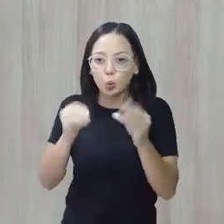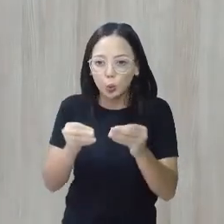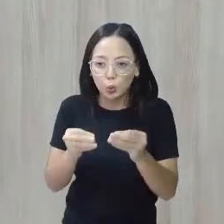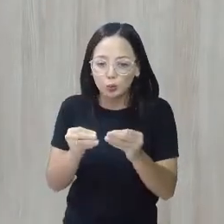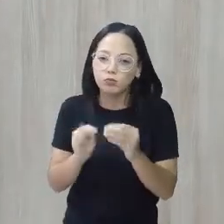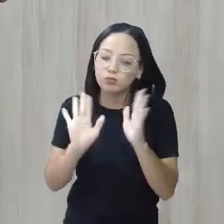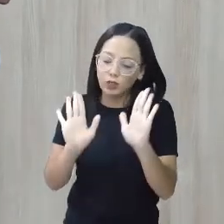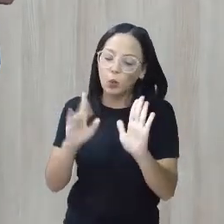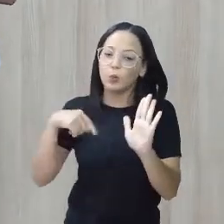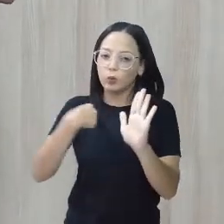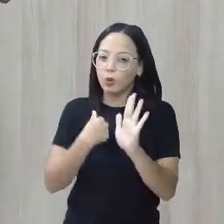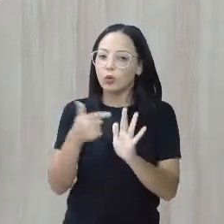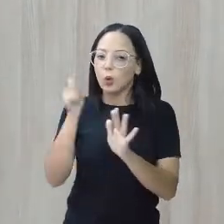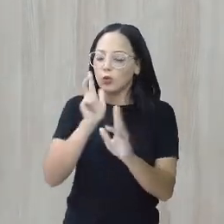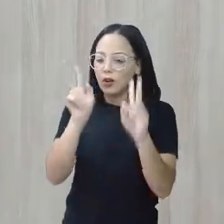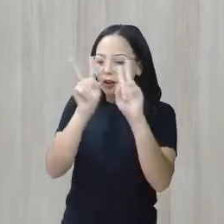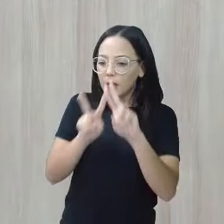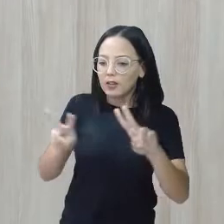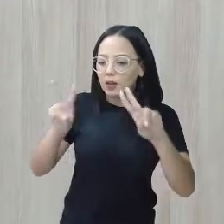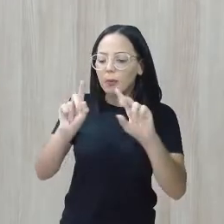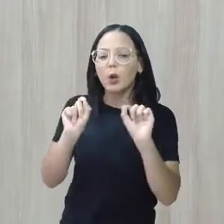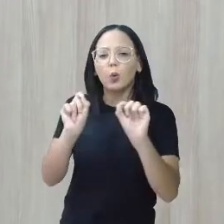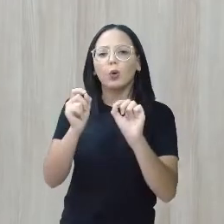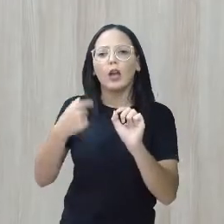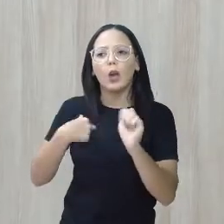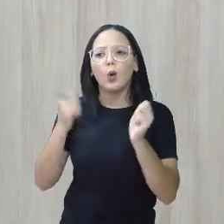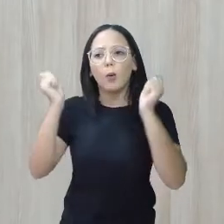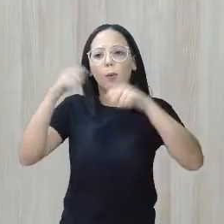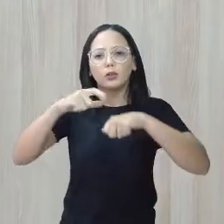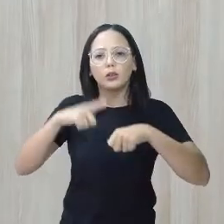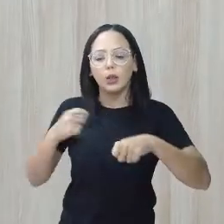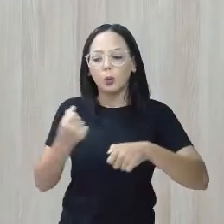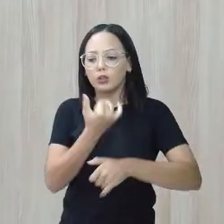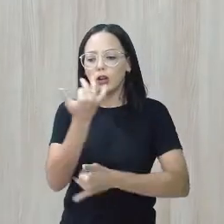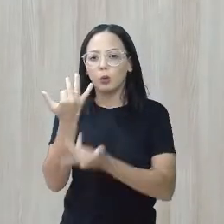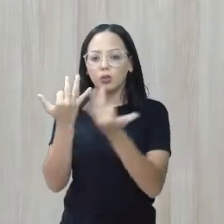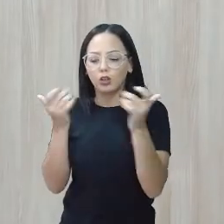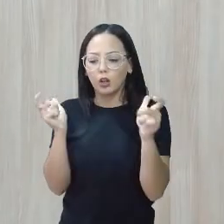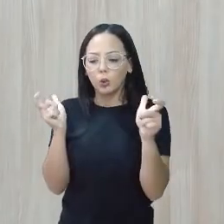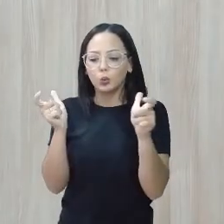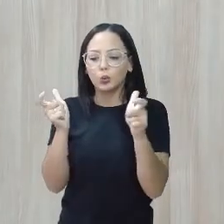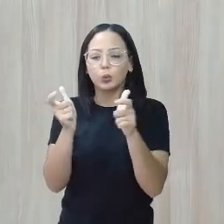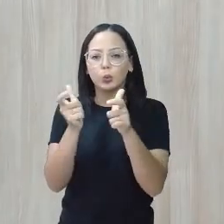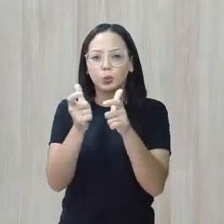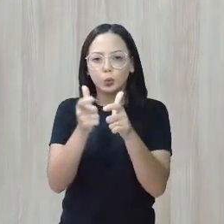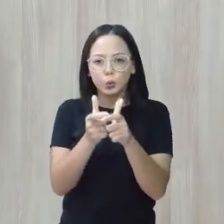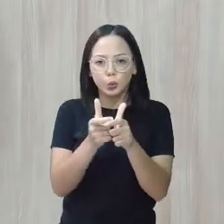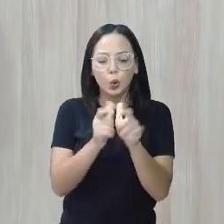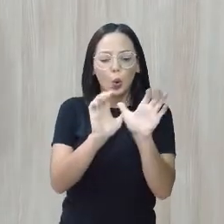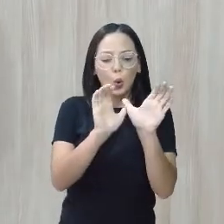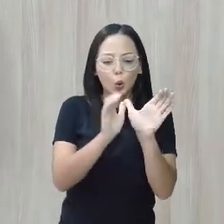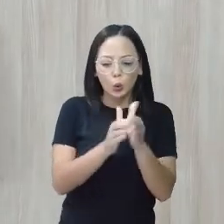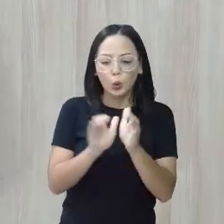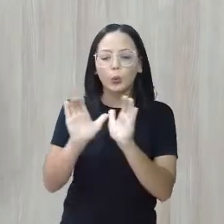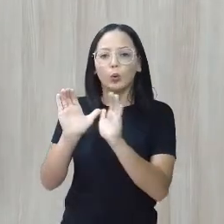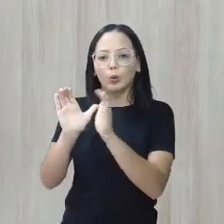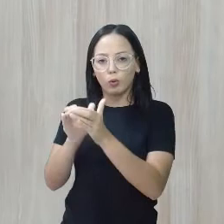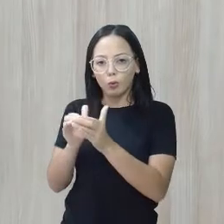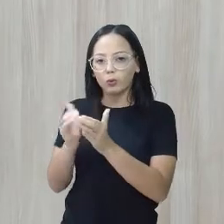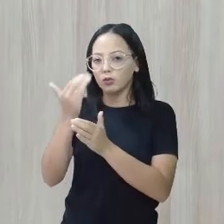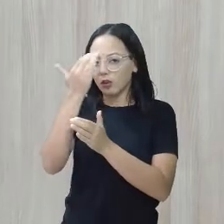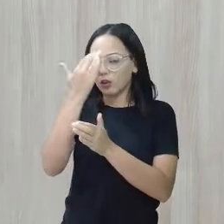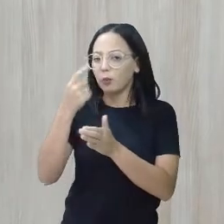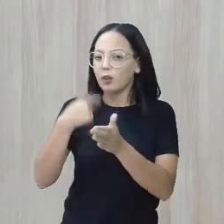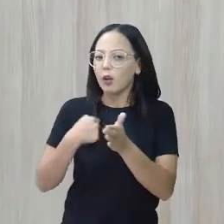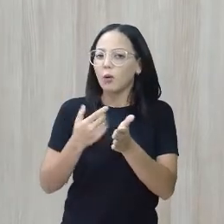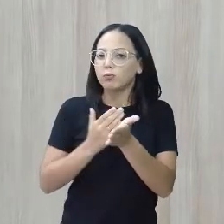E aí a gente consegue observar que eu posso pegar uma quantidade reduzida de cada uma dessas turmas e